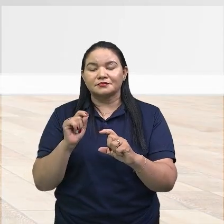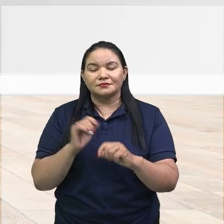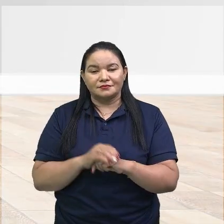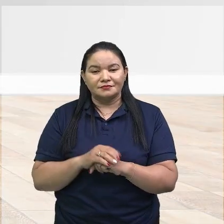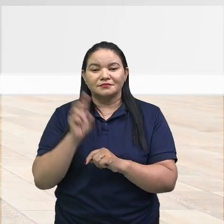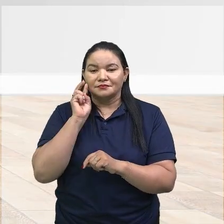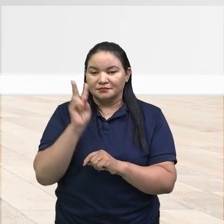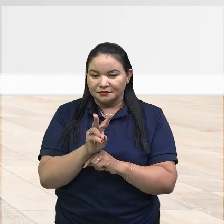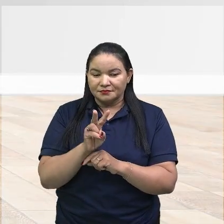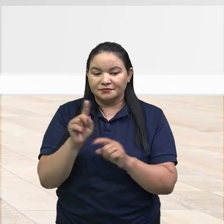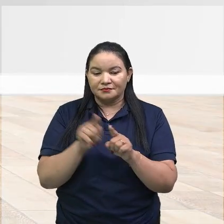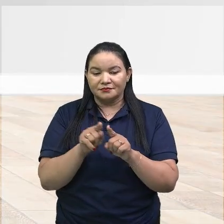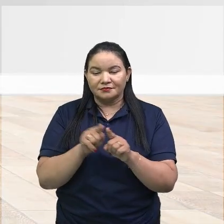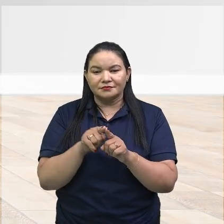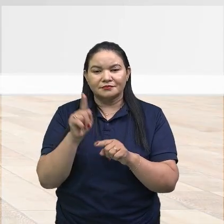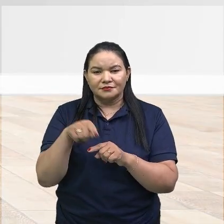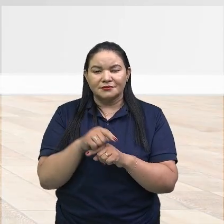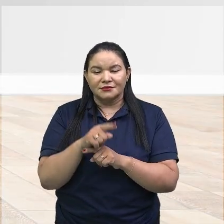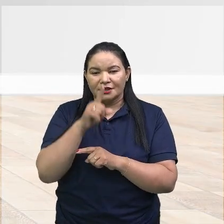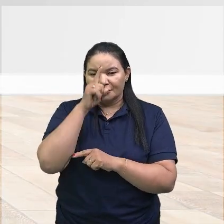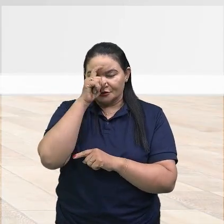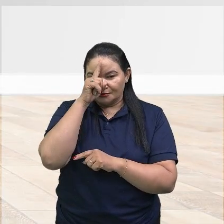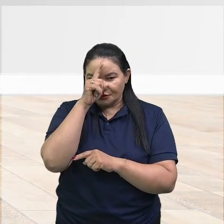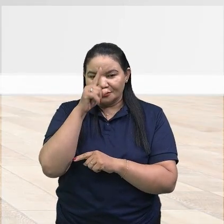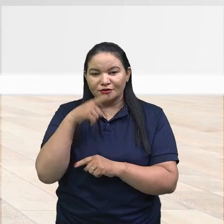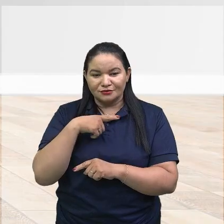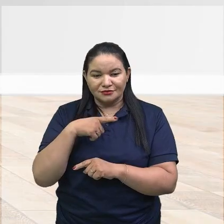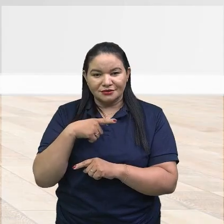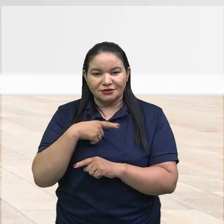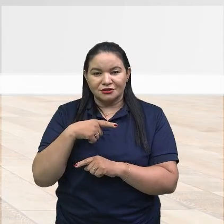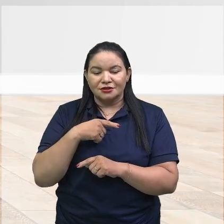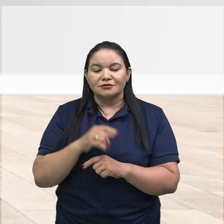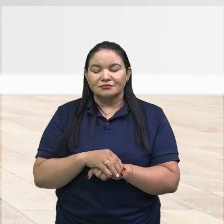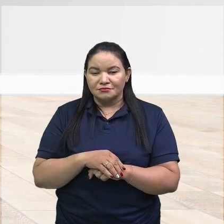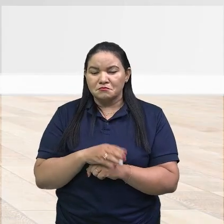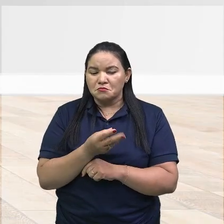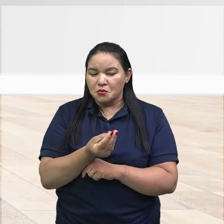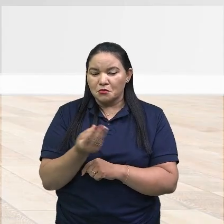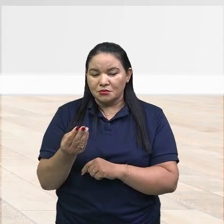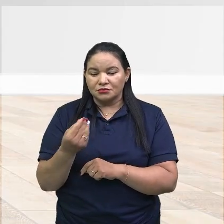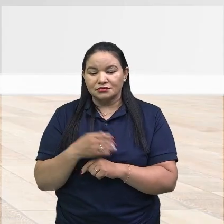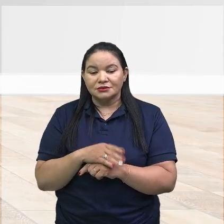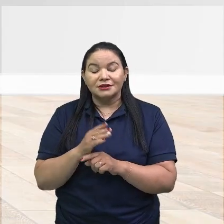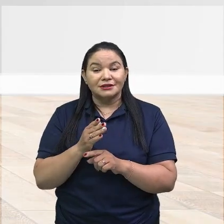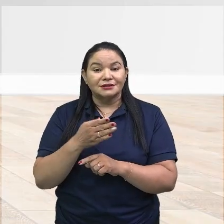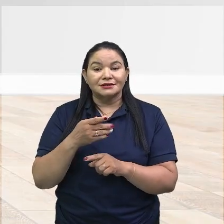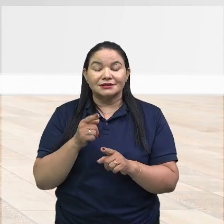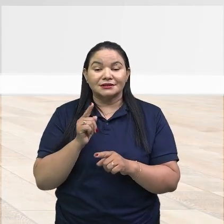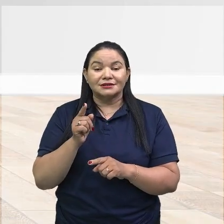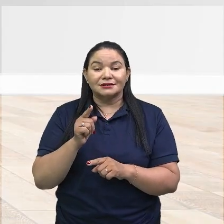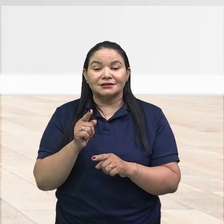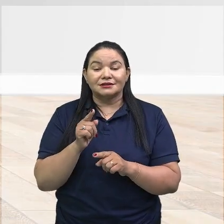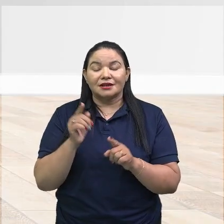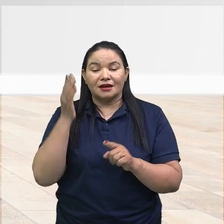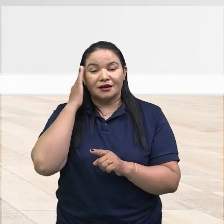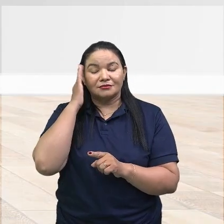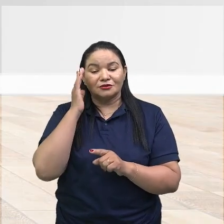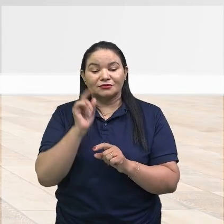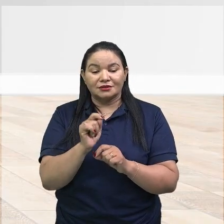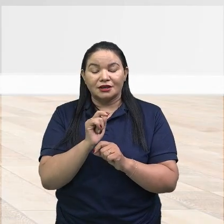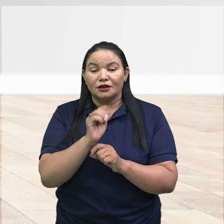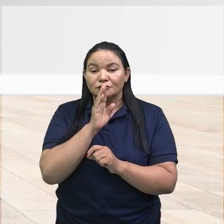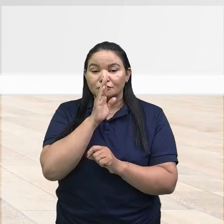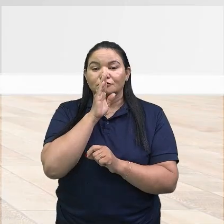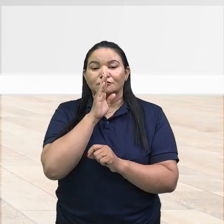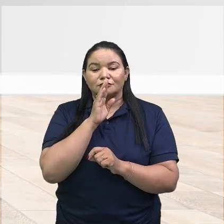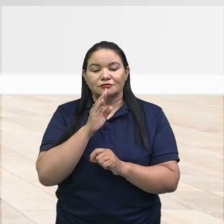vê muito em hospital, isso, nos hospitais, quando a gente vê, já sabe que não pode conversar, né? Alto, principalmente. E